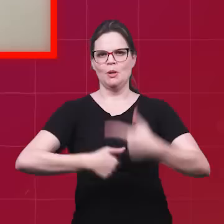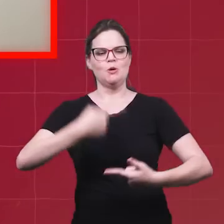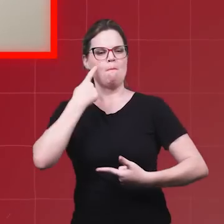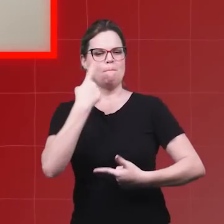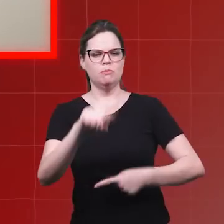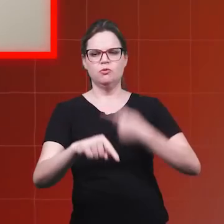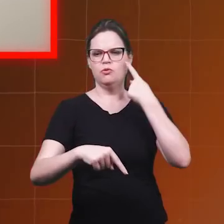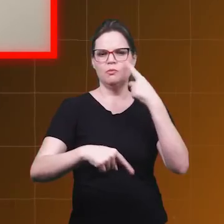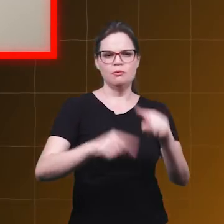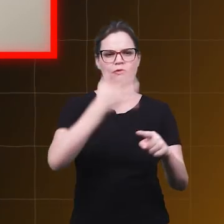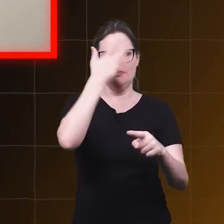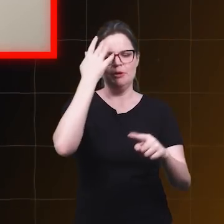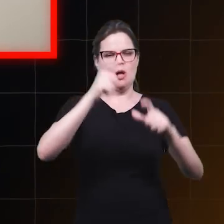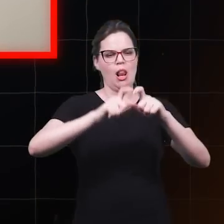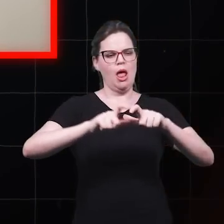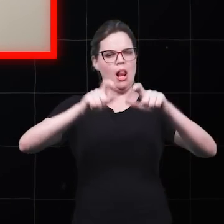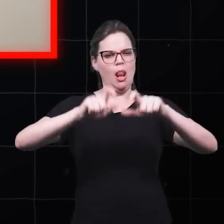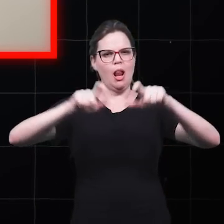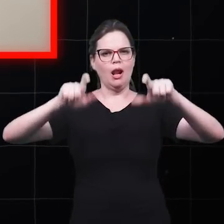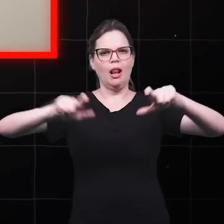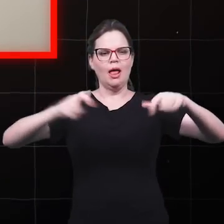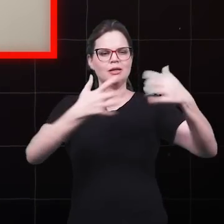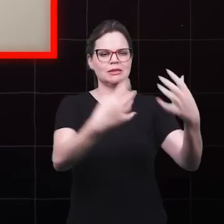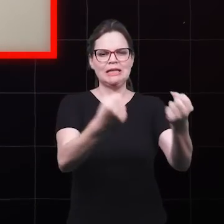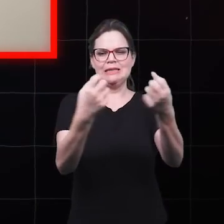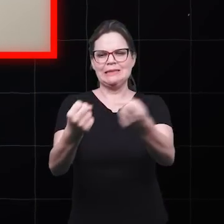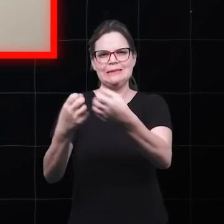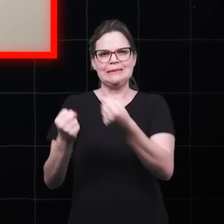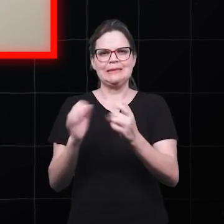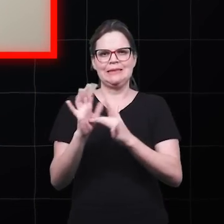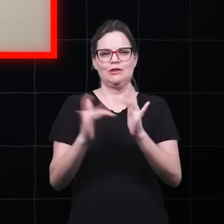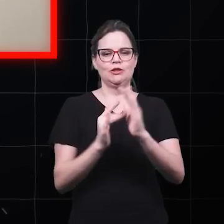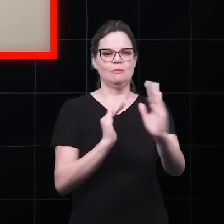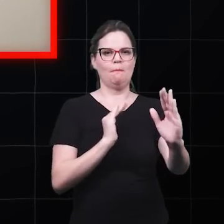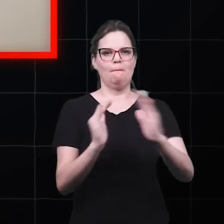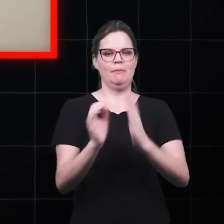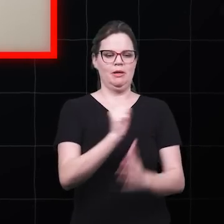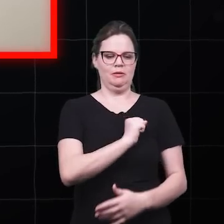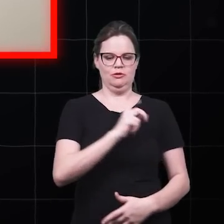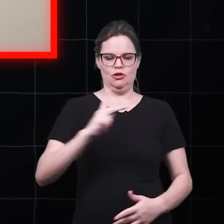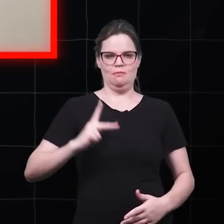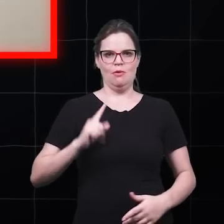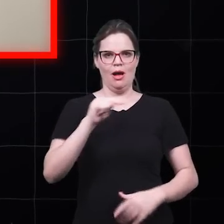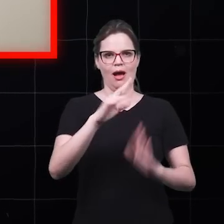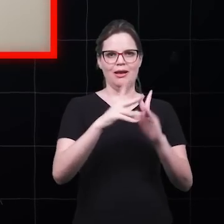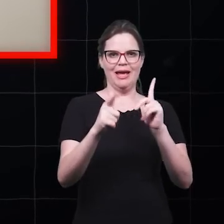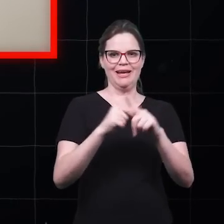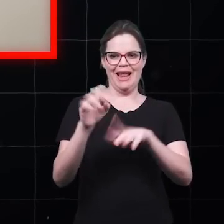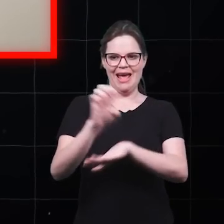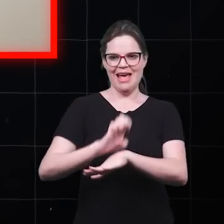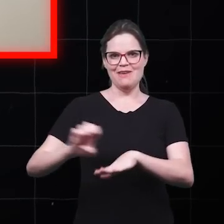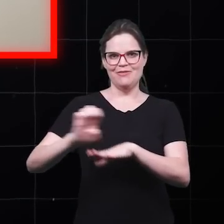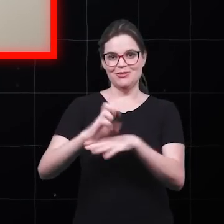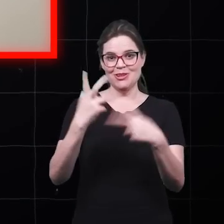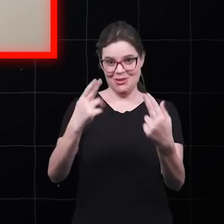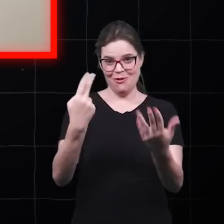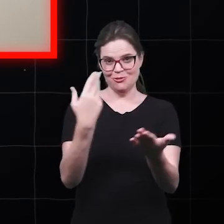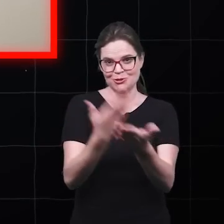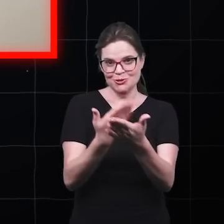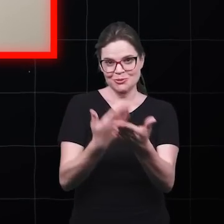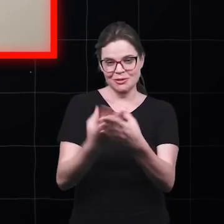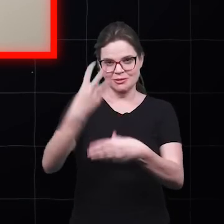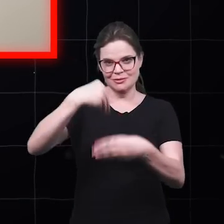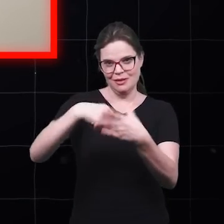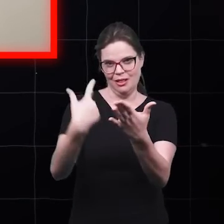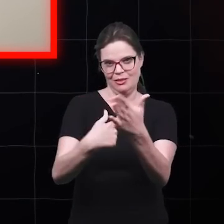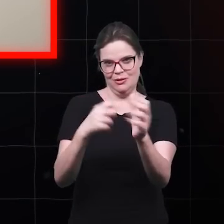as conversões. É o período apostólico, é a igreja de Éfeso, né, que nós estamos estudando nas cartas de Apocalipse.